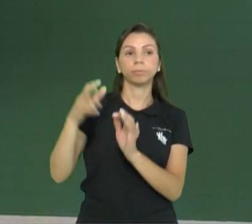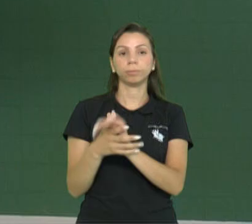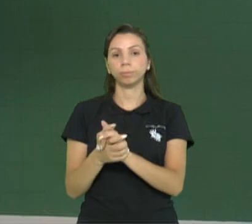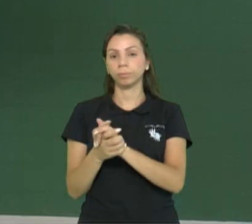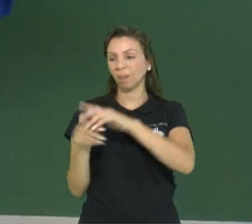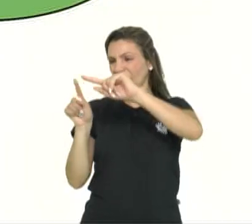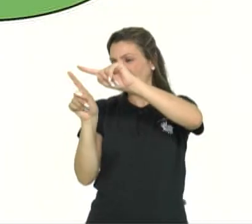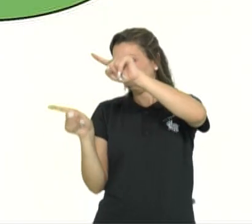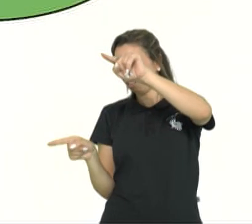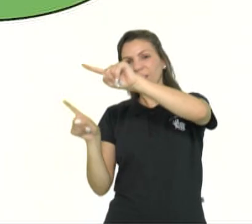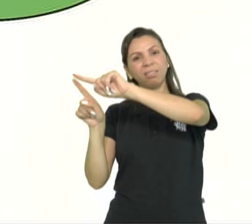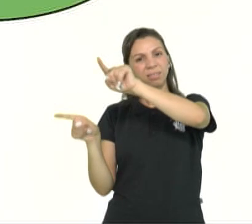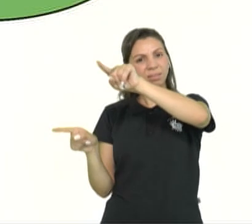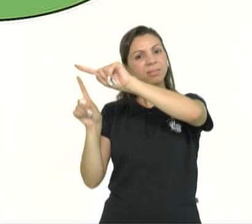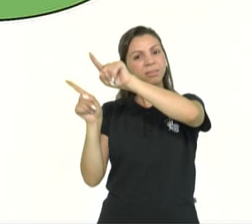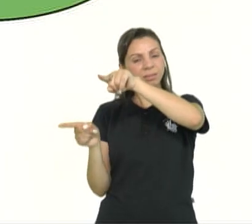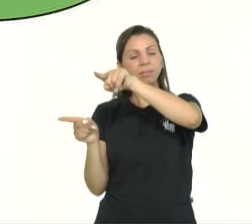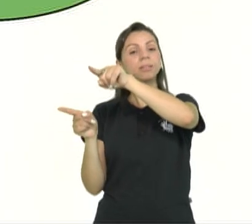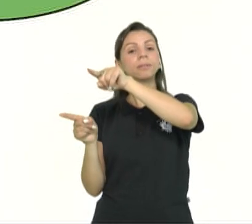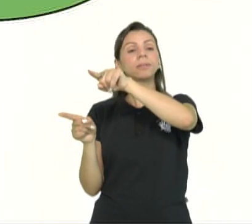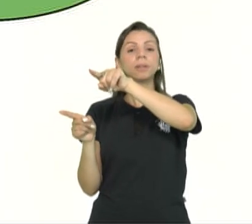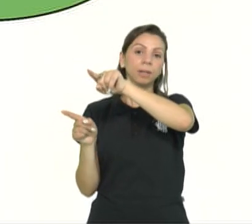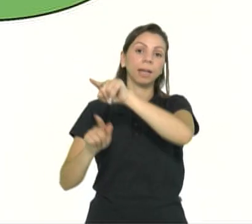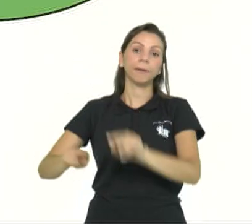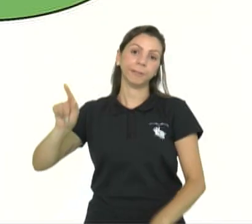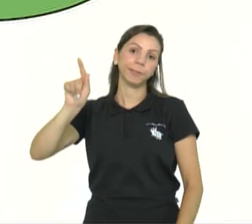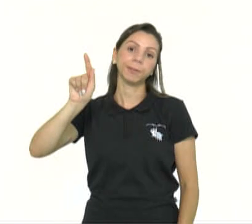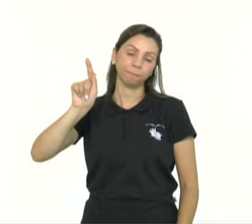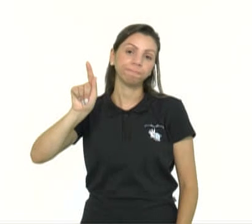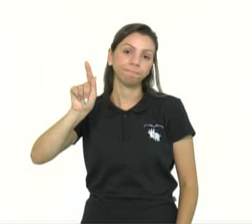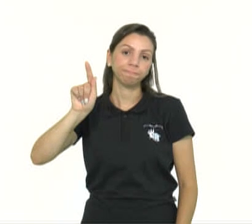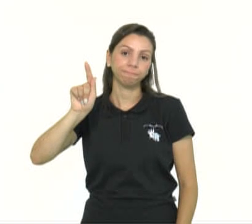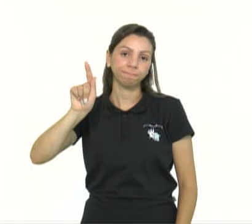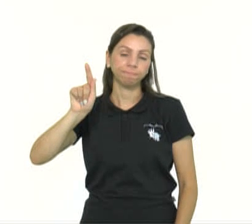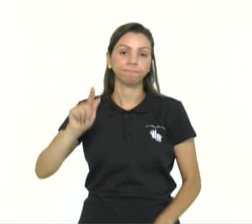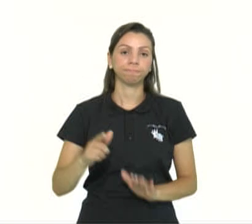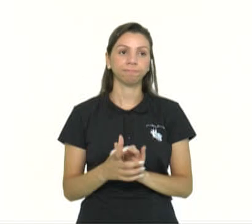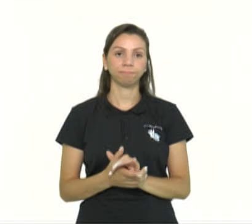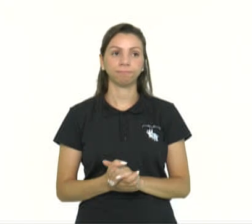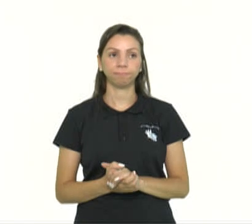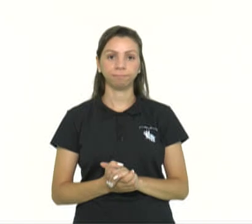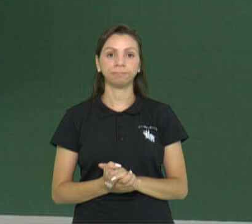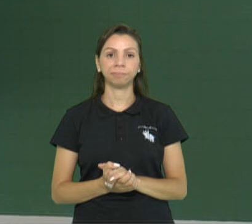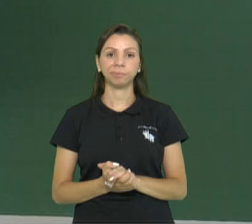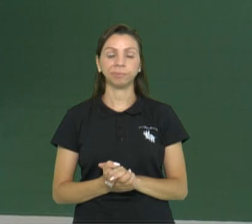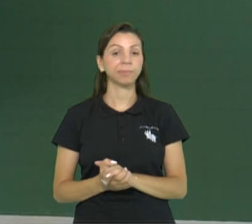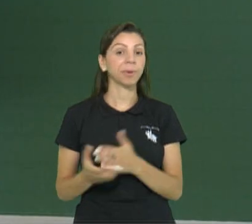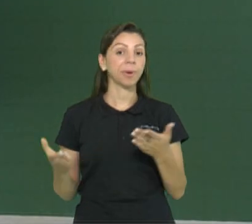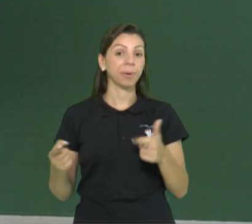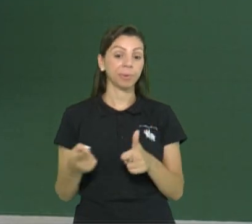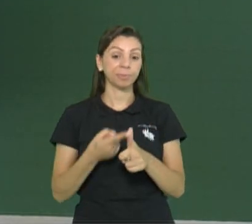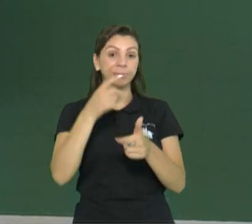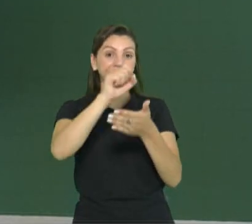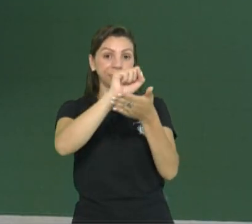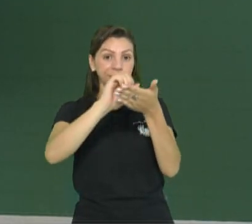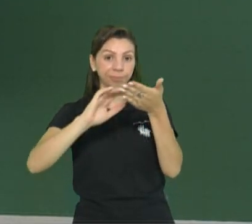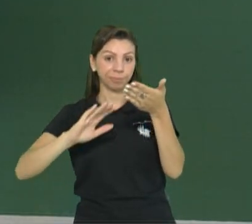linha lateral aqui, que é a nossa geratriz, o nosso tronco de pirâmide. E vamos para o nosso